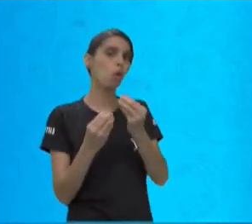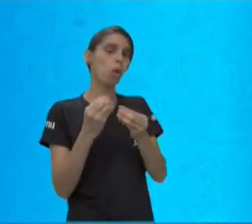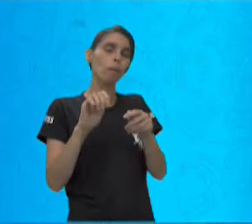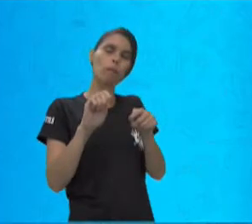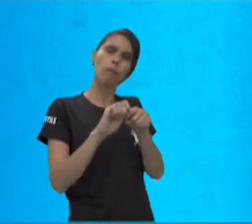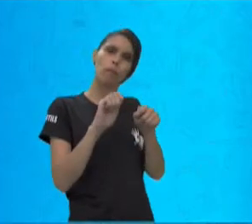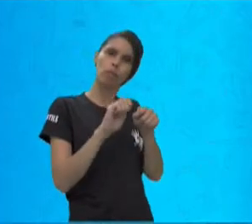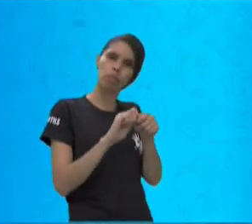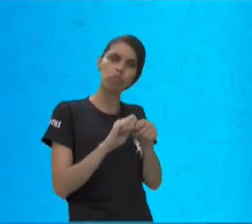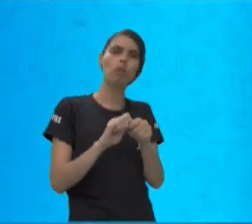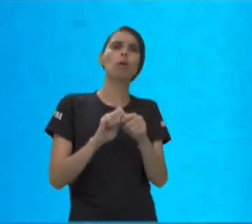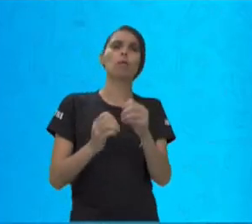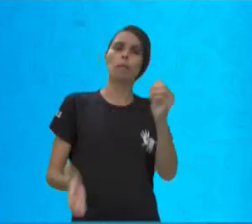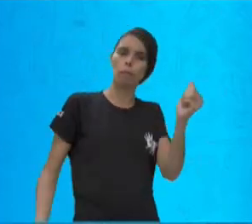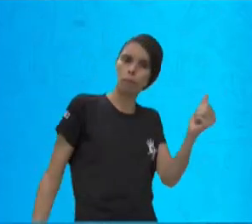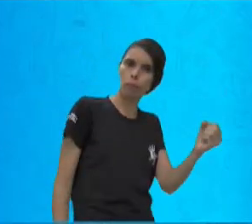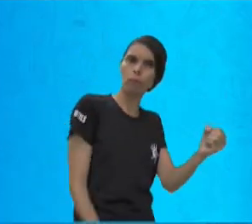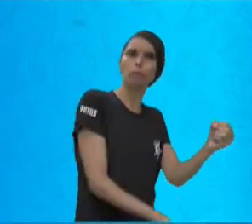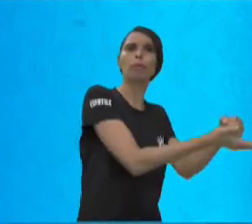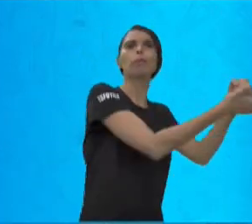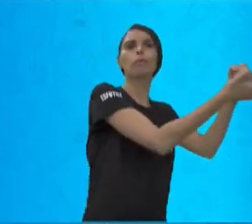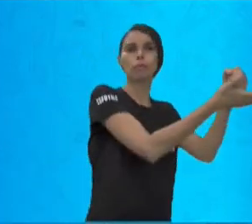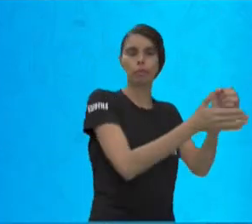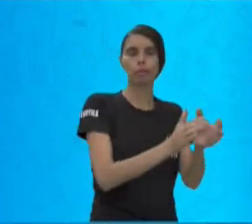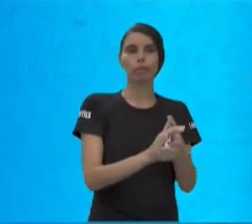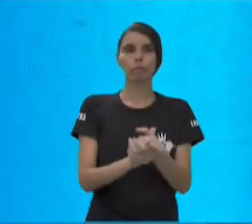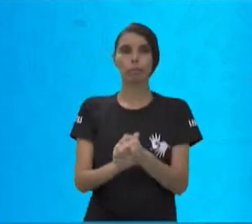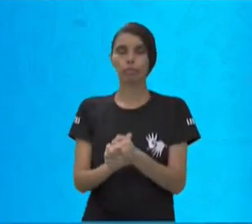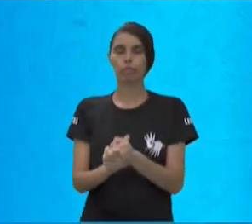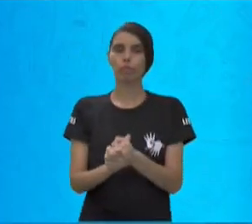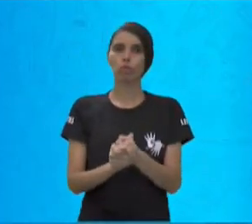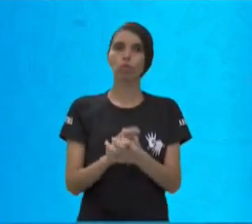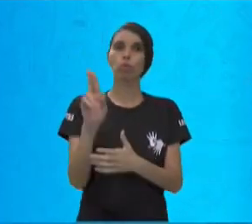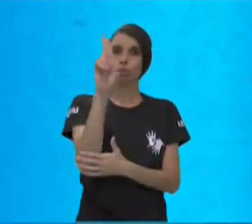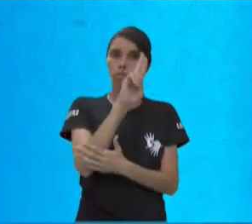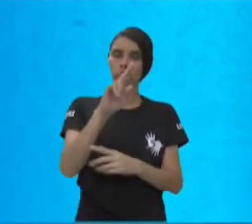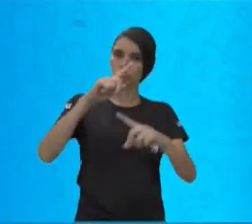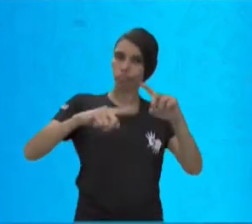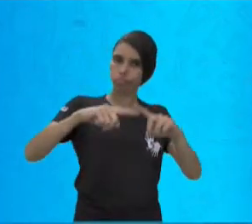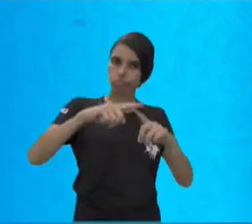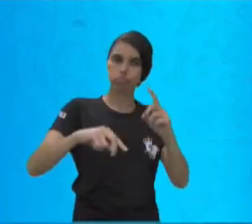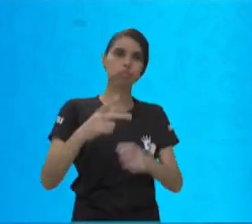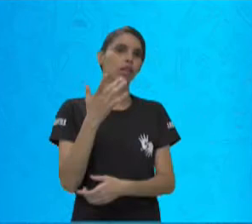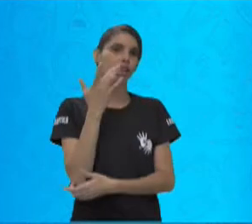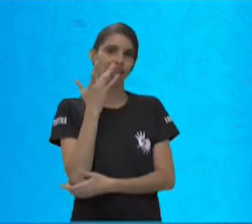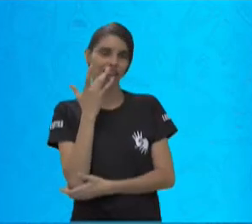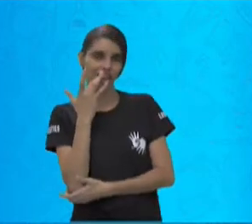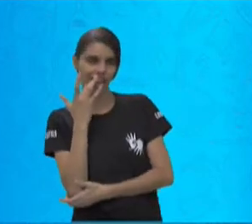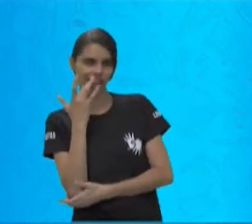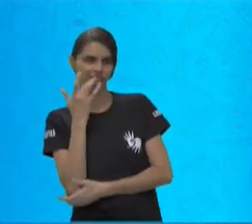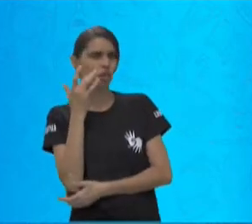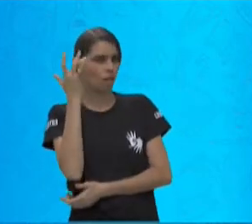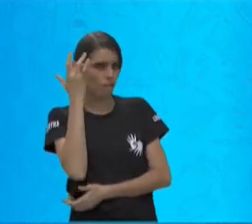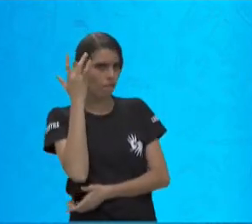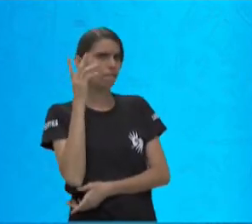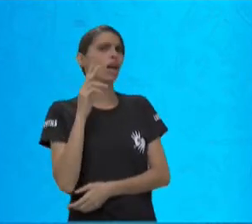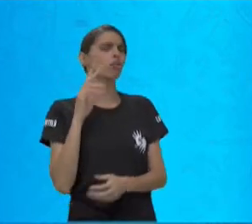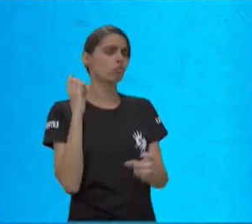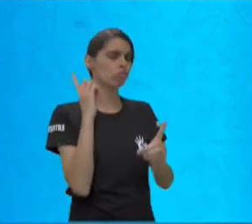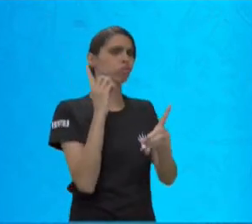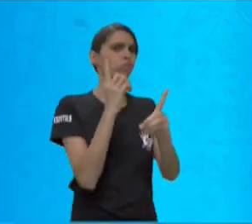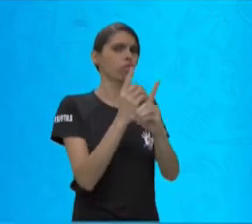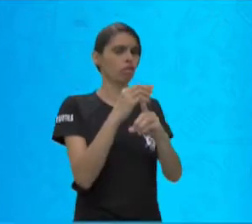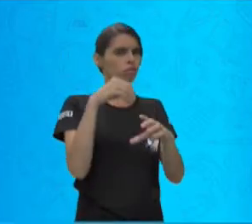lembrando que a nossa peteca de material totalmente reciclável e é o material de fácil acesso que